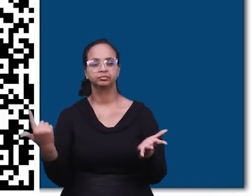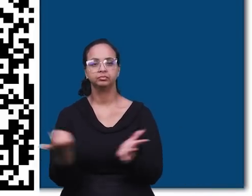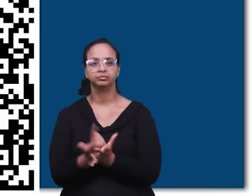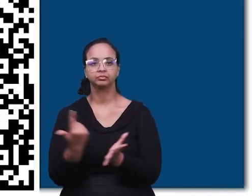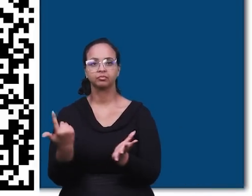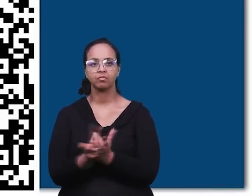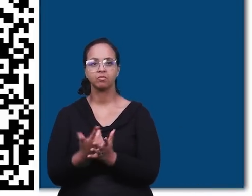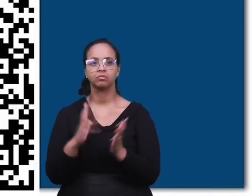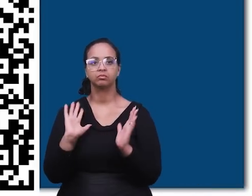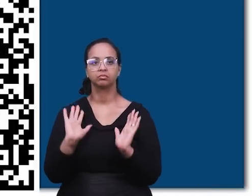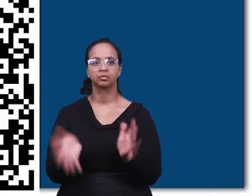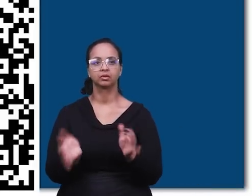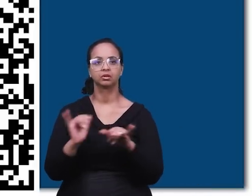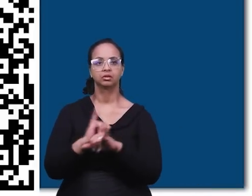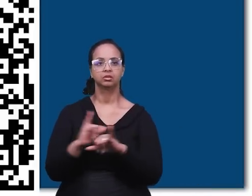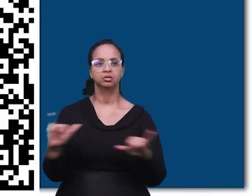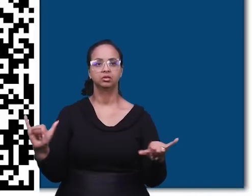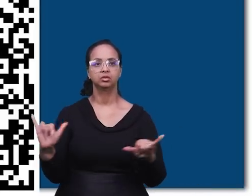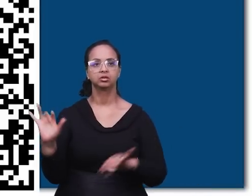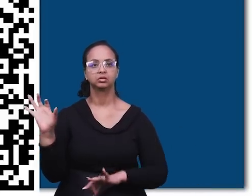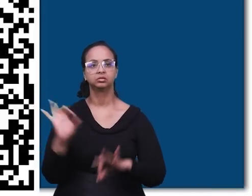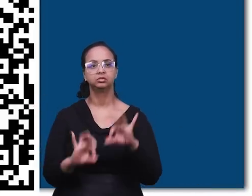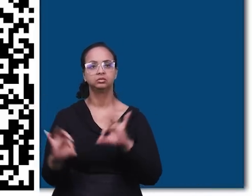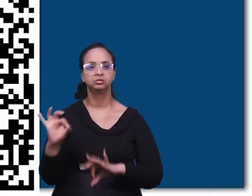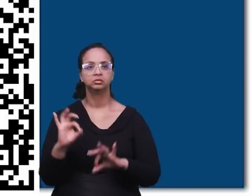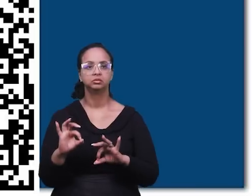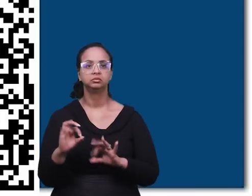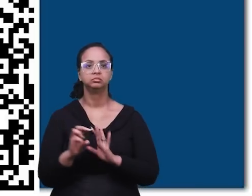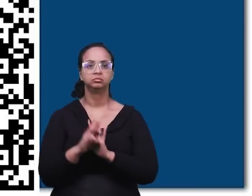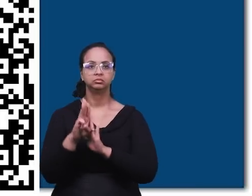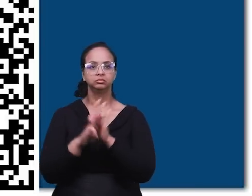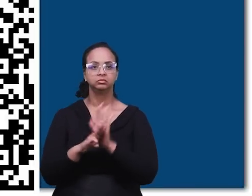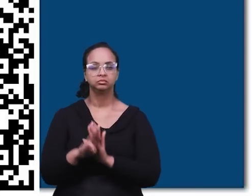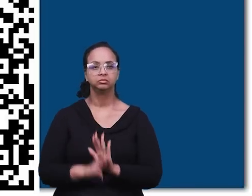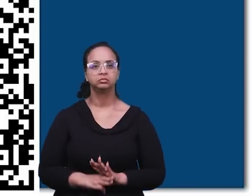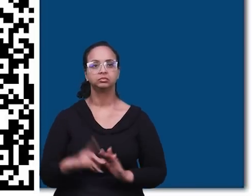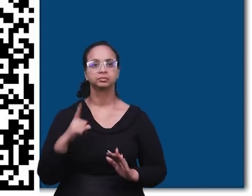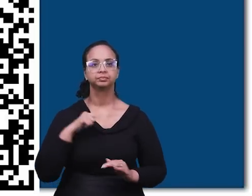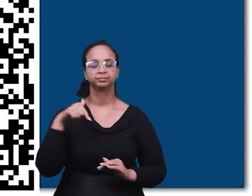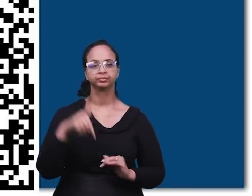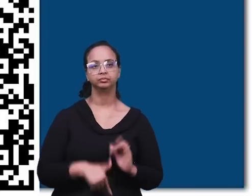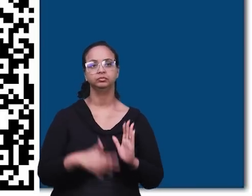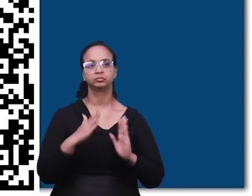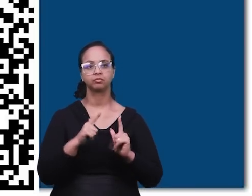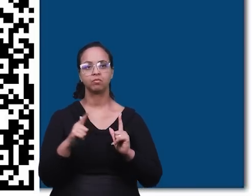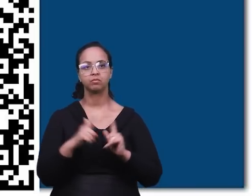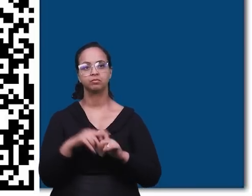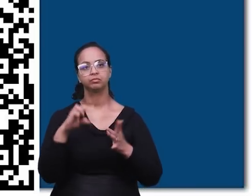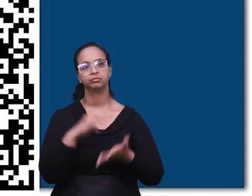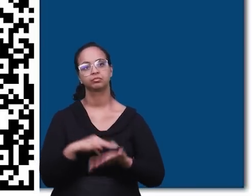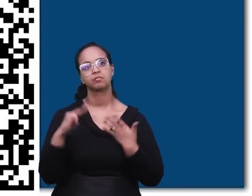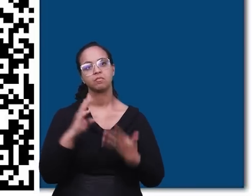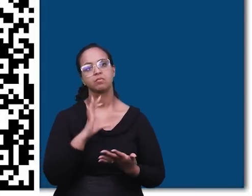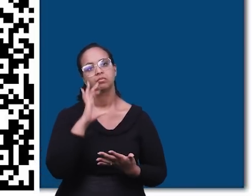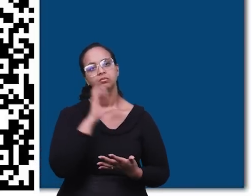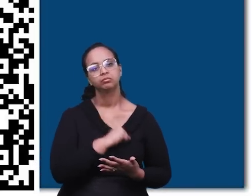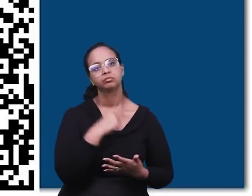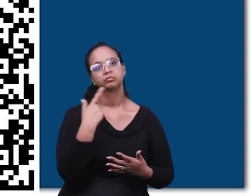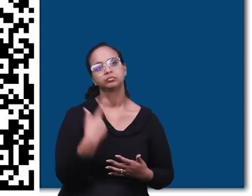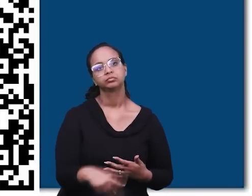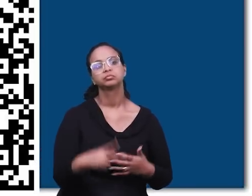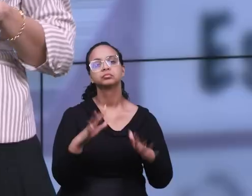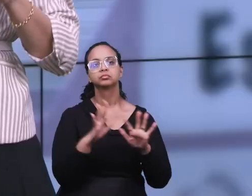livros recentemente publicados pelo Grupo Organização e Método da Igreja Cristã Maranata, com muito carinho para as